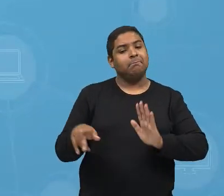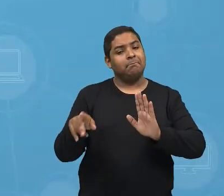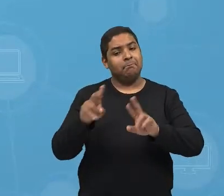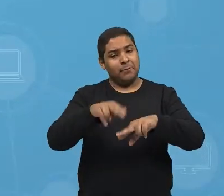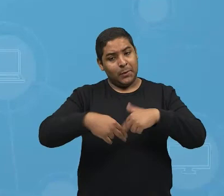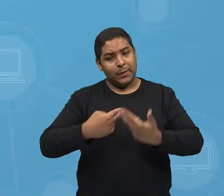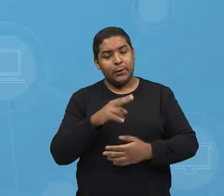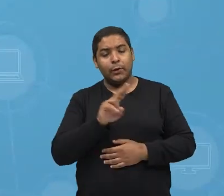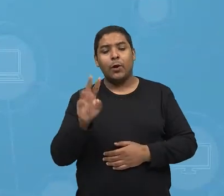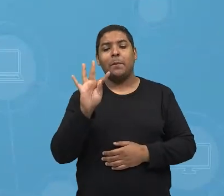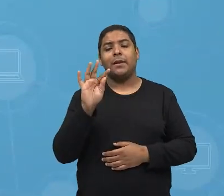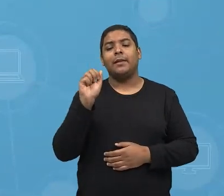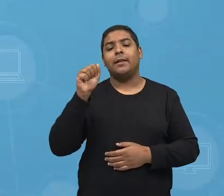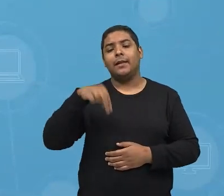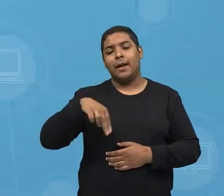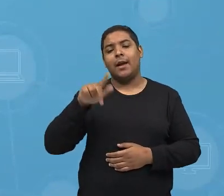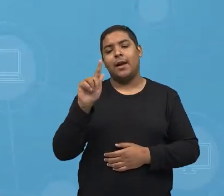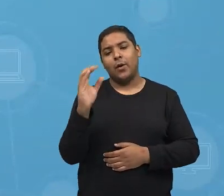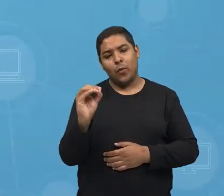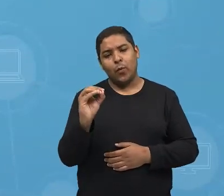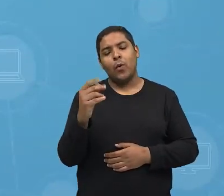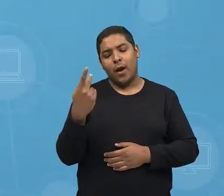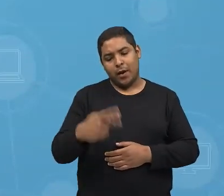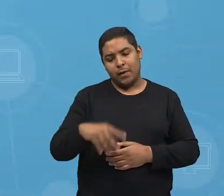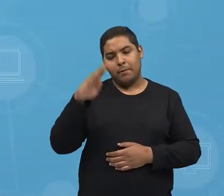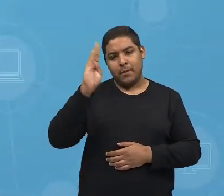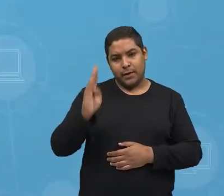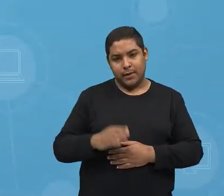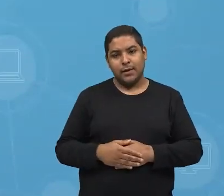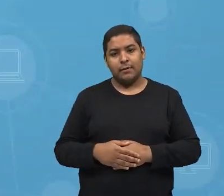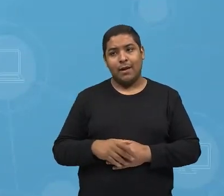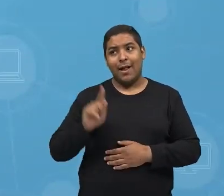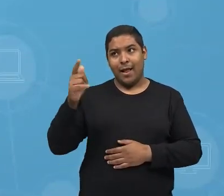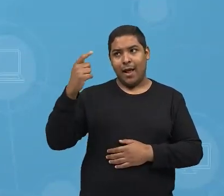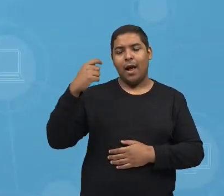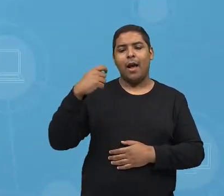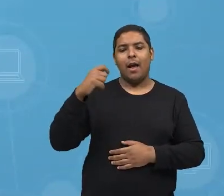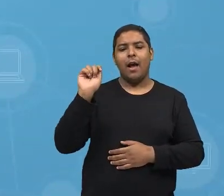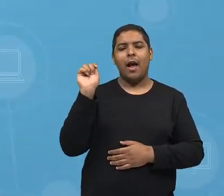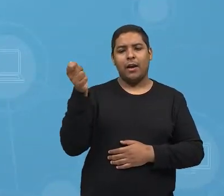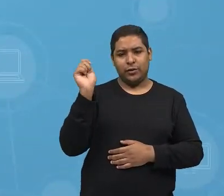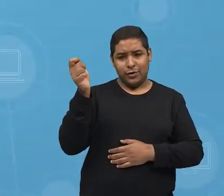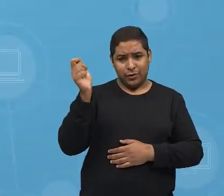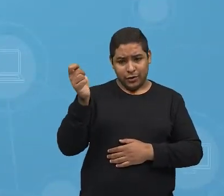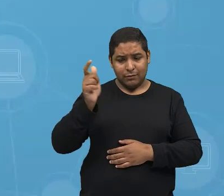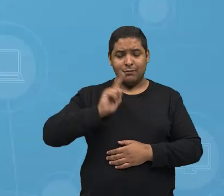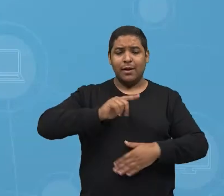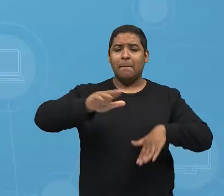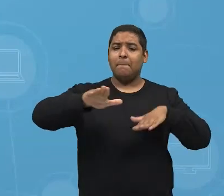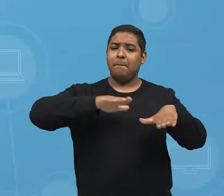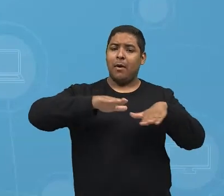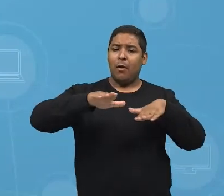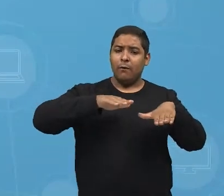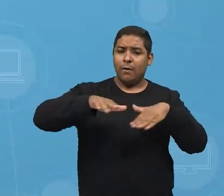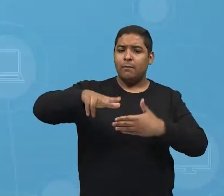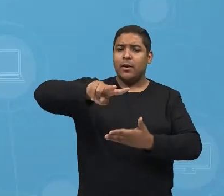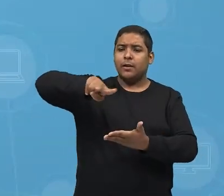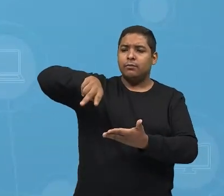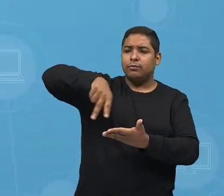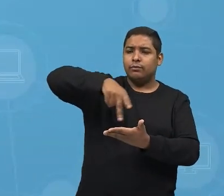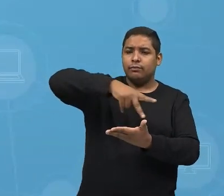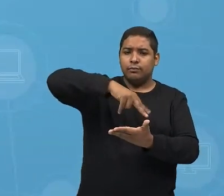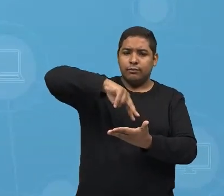brasileiro. Nós sabemos que o tango, né, o tango argentino, ele tem todo um movimento de sedução, ele é